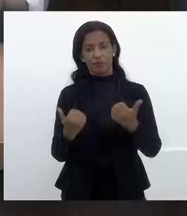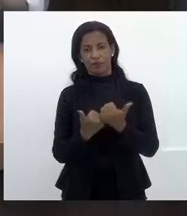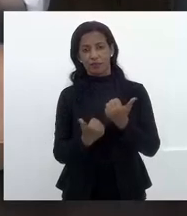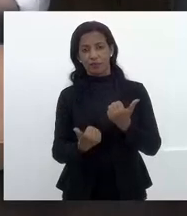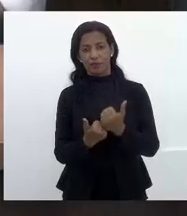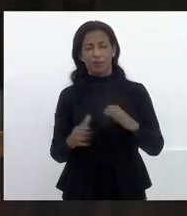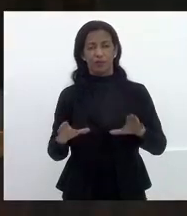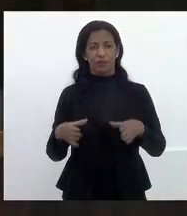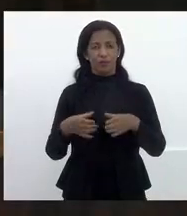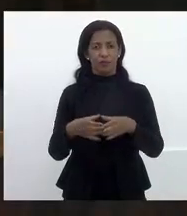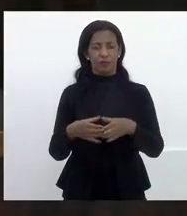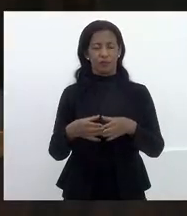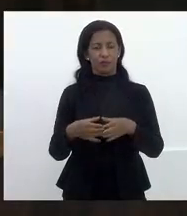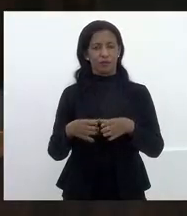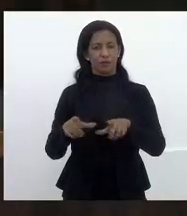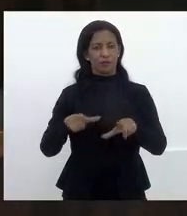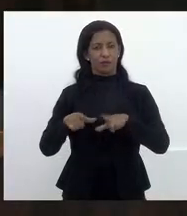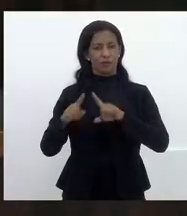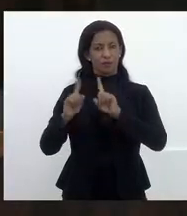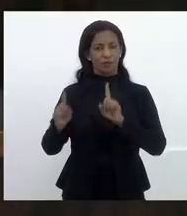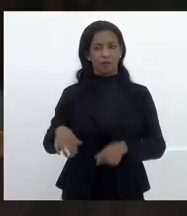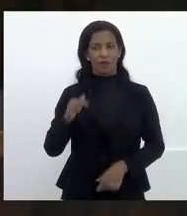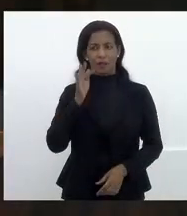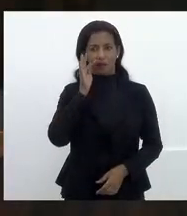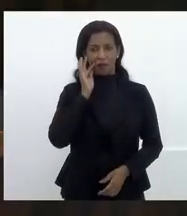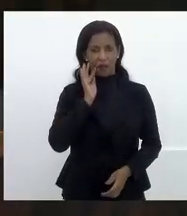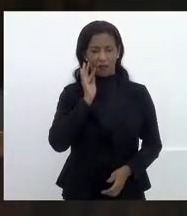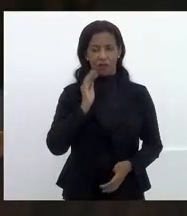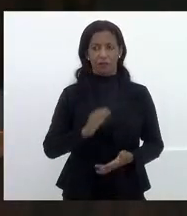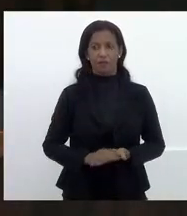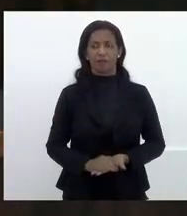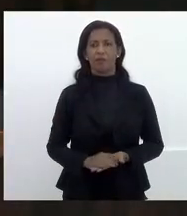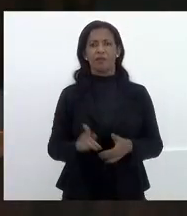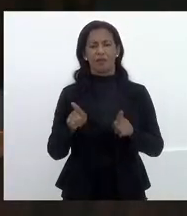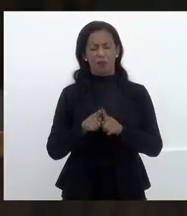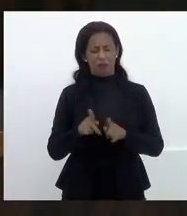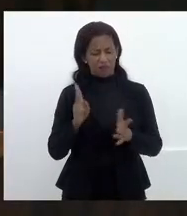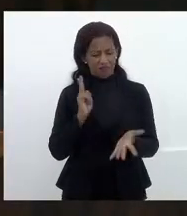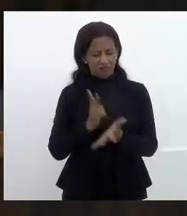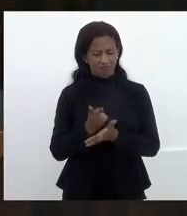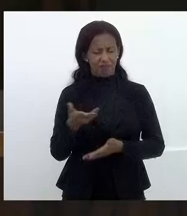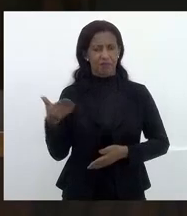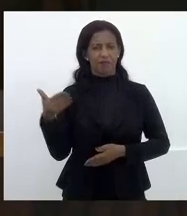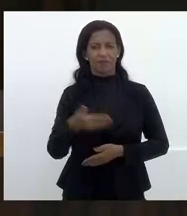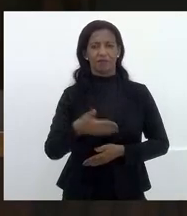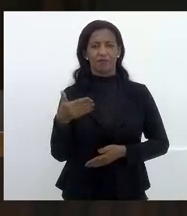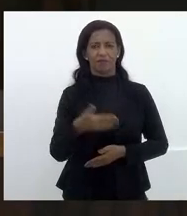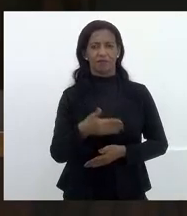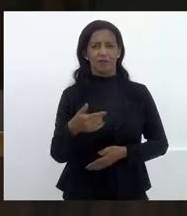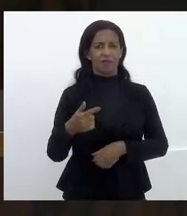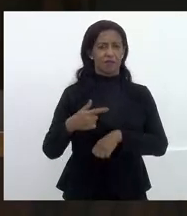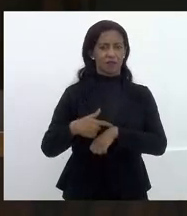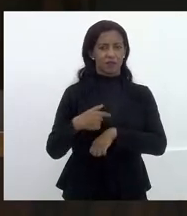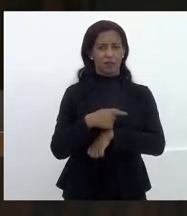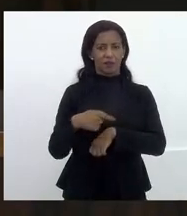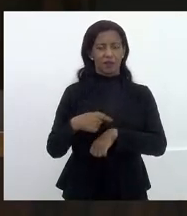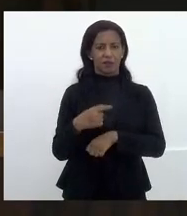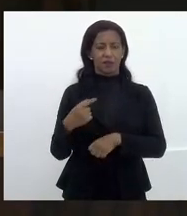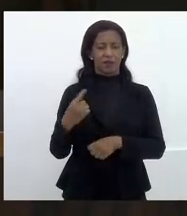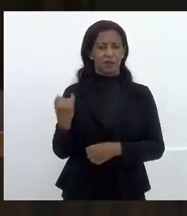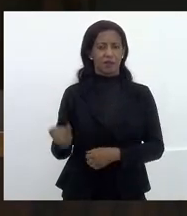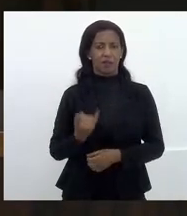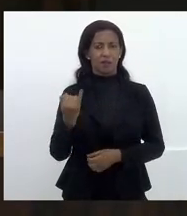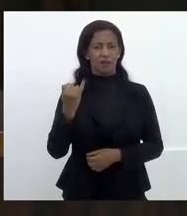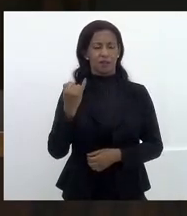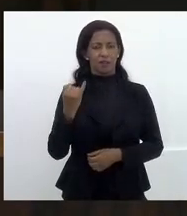da comissão de servidores públicos Deputado Flávio serafini também sempre presente e atuante neste momento importante de